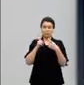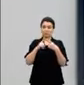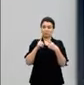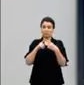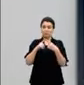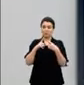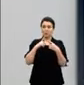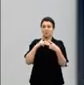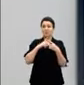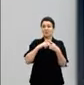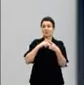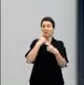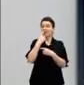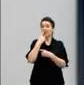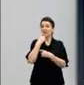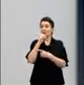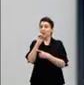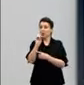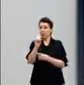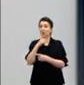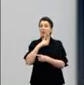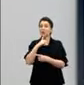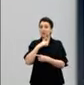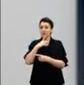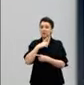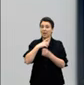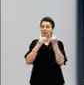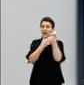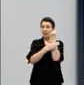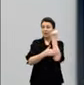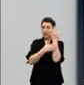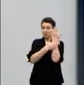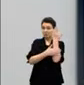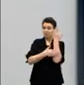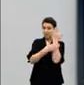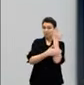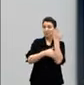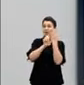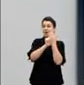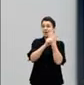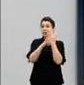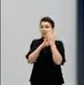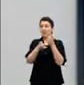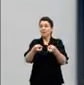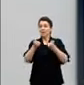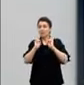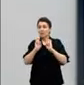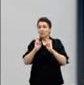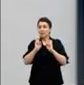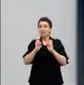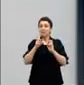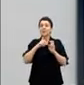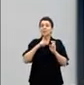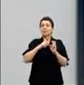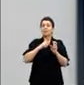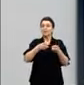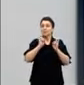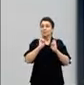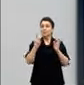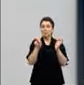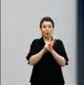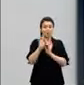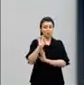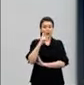E o sangue O, né, que tem anticorpos A e B, então ele não pode receber de A nem de B, ele só pode receber dele